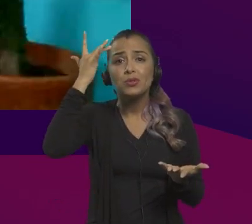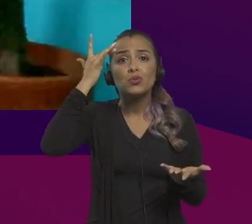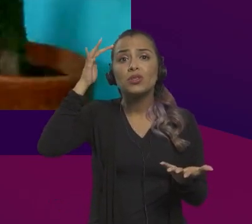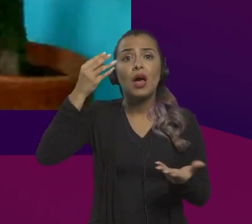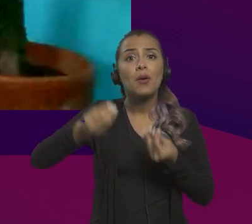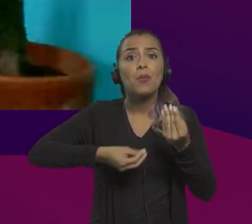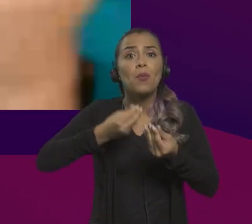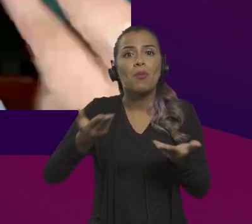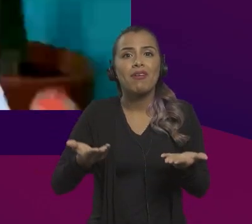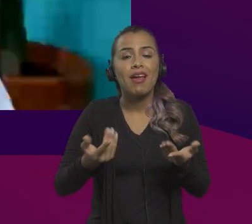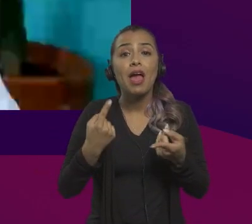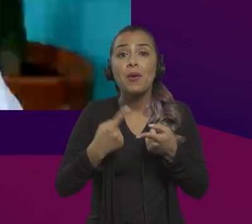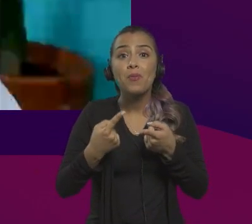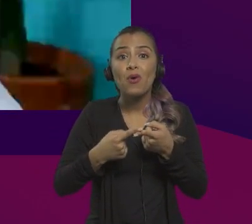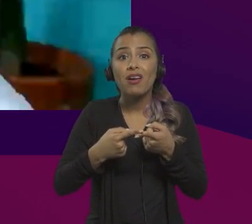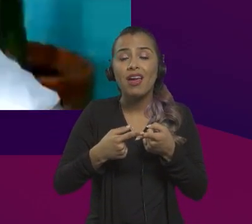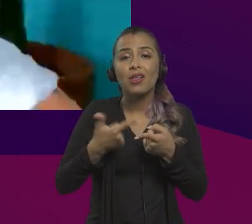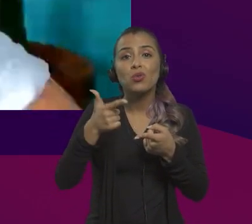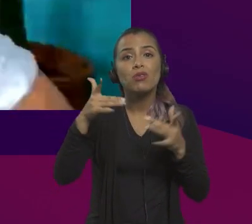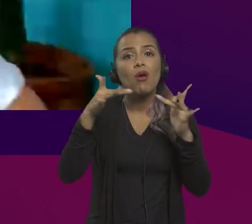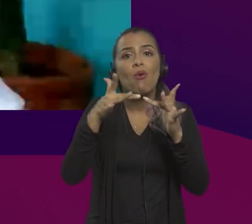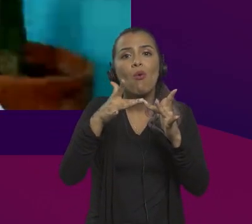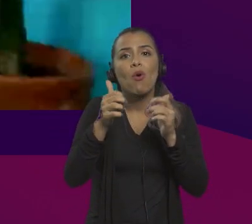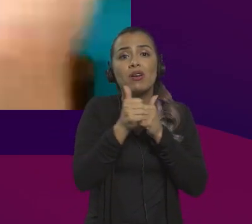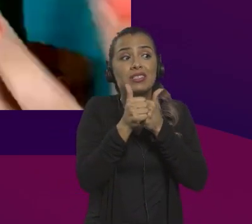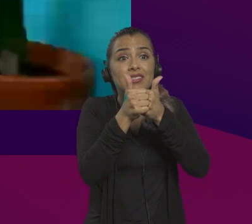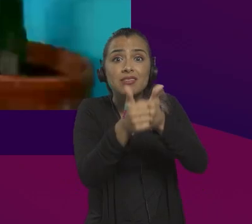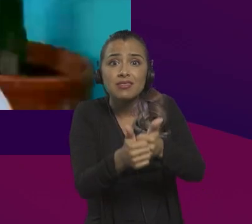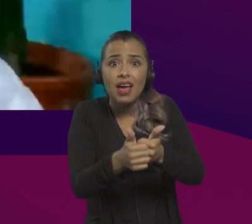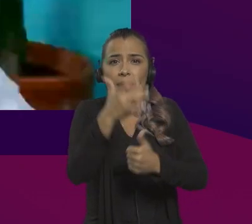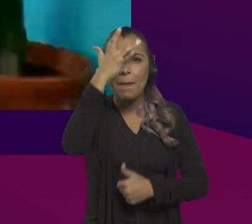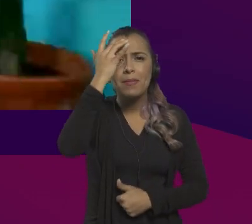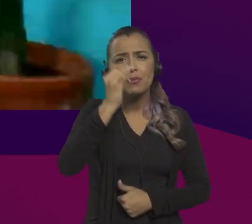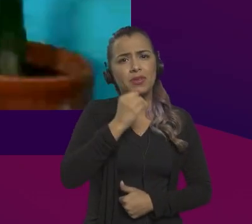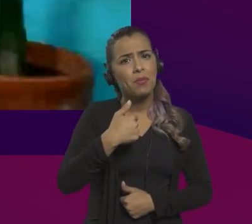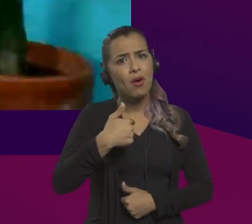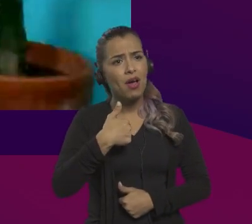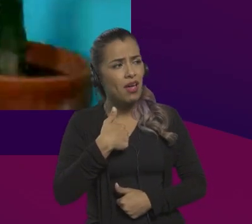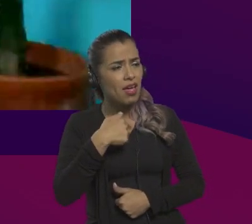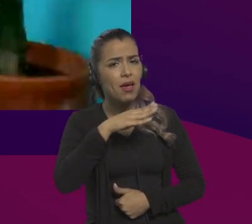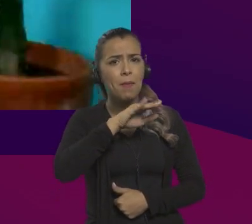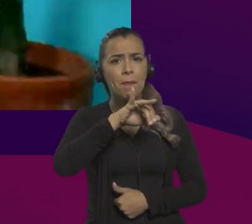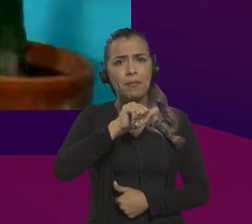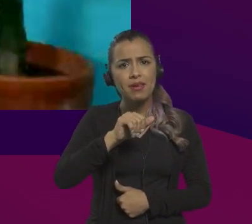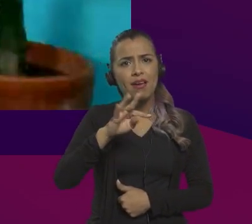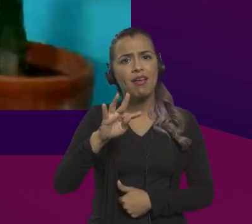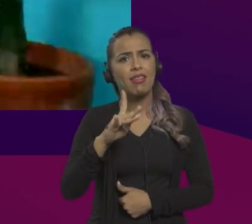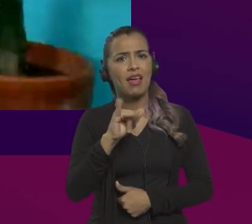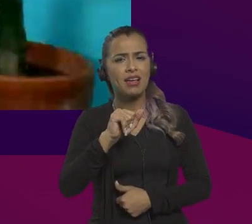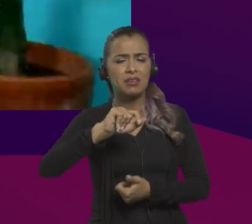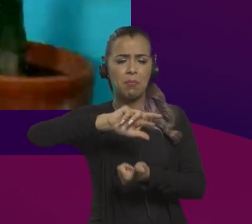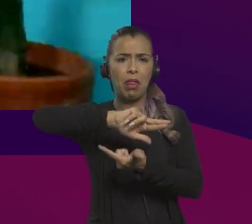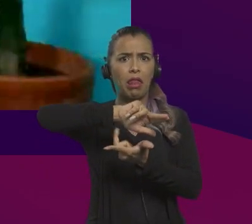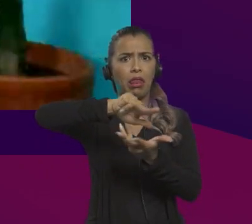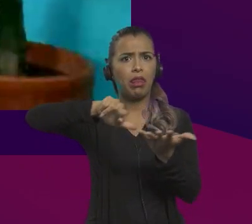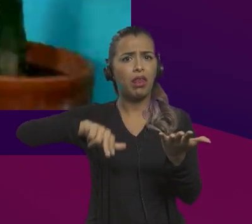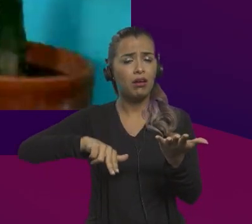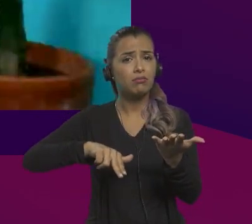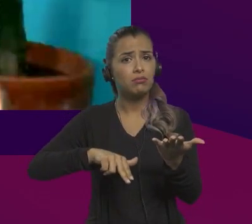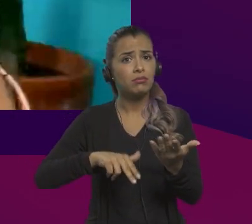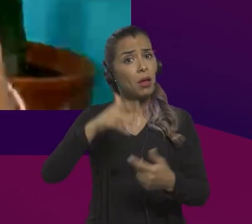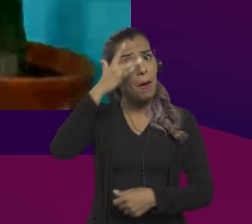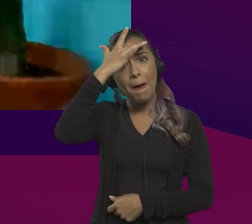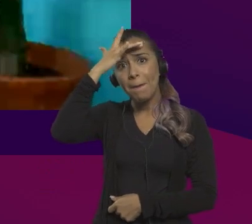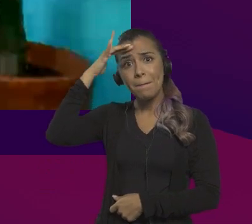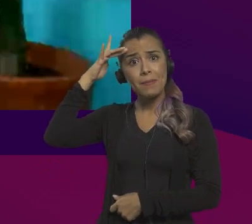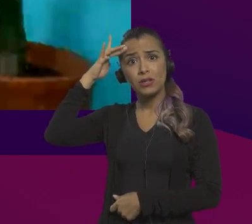como eu, como a Flávia, como o Caio, como a Hello Biello, a Luana Carvalho, a Bia Gremion, a Thaís Carla, elas iam ver que são pessoas que estão ali,